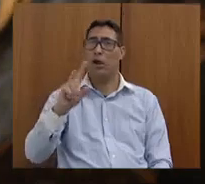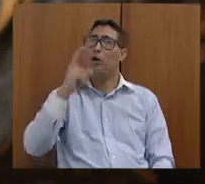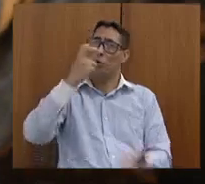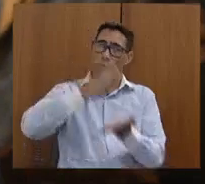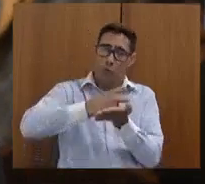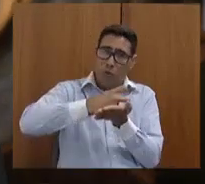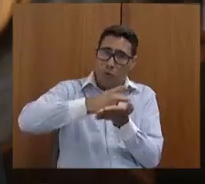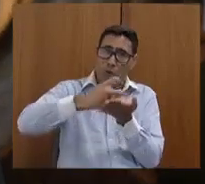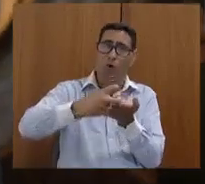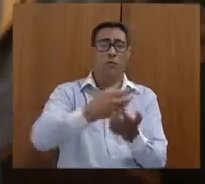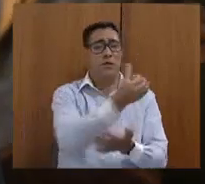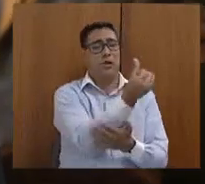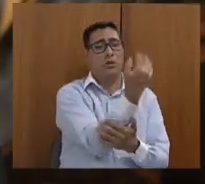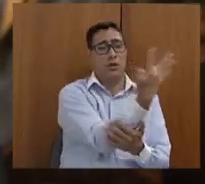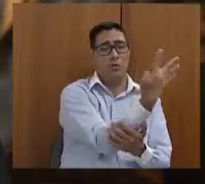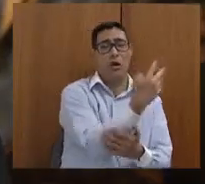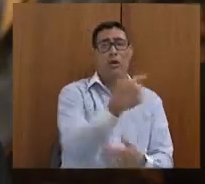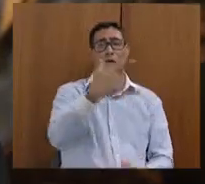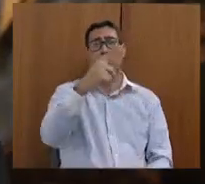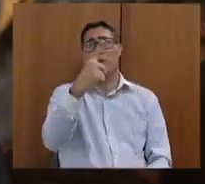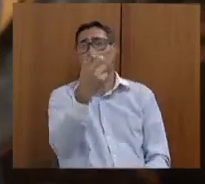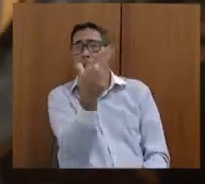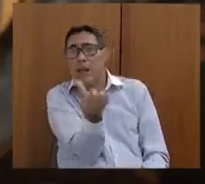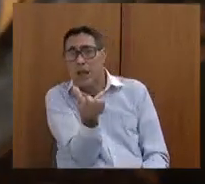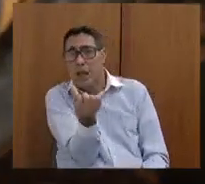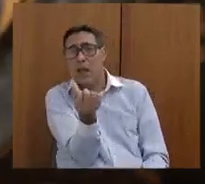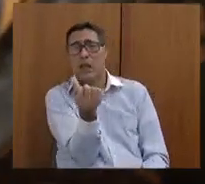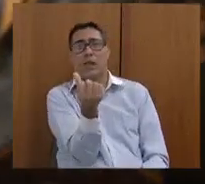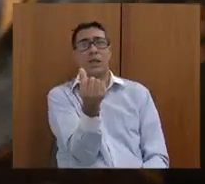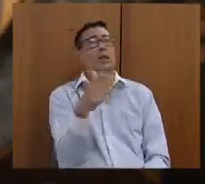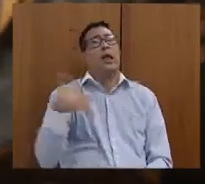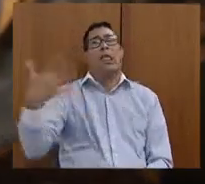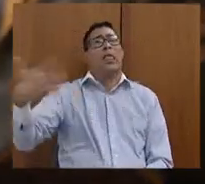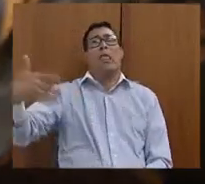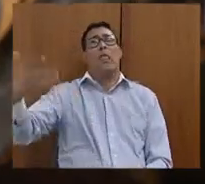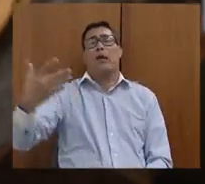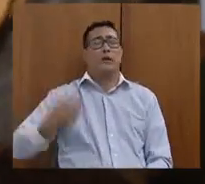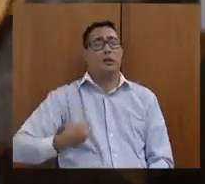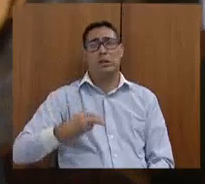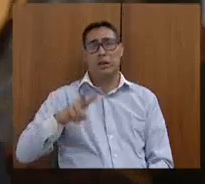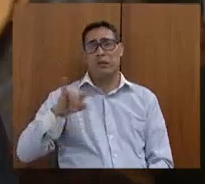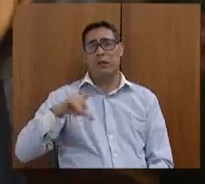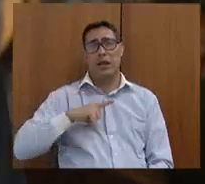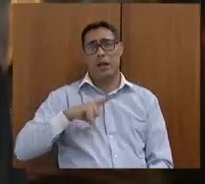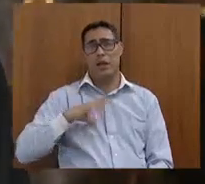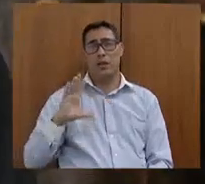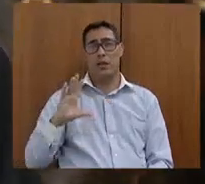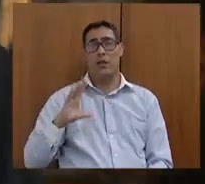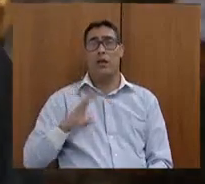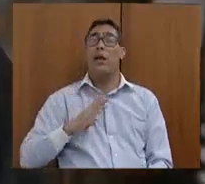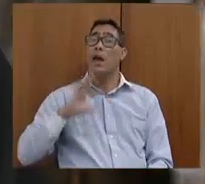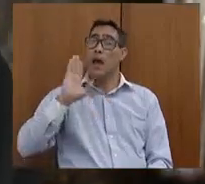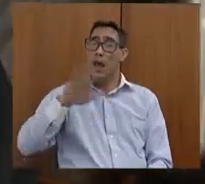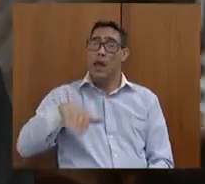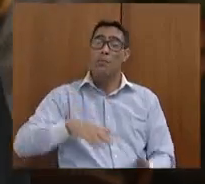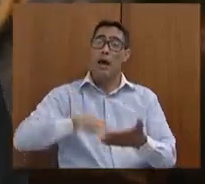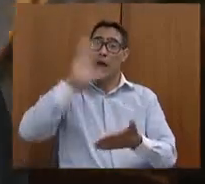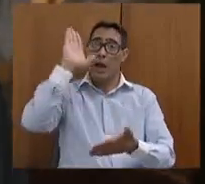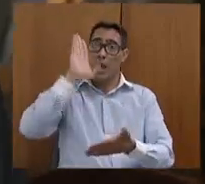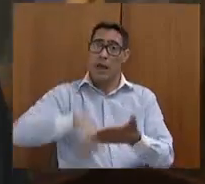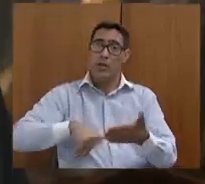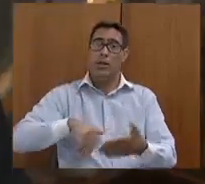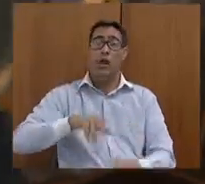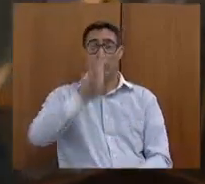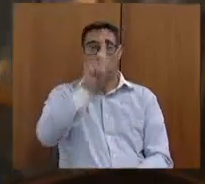de 64 de 2016 viu sei lá quantos vão existir ainda é para retirar direito trabalhador